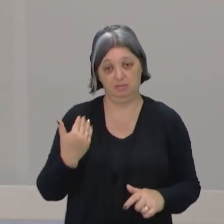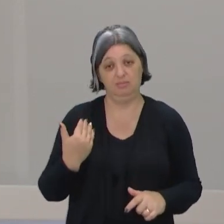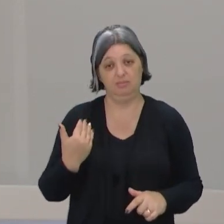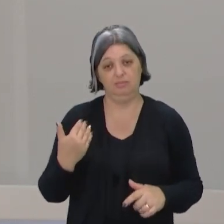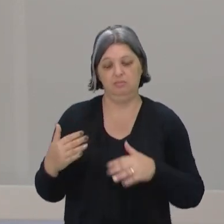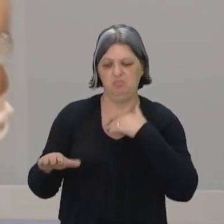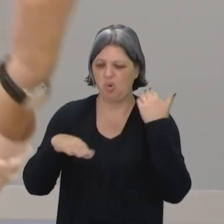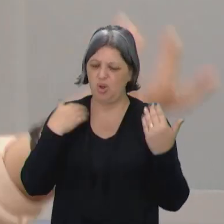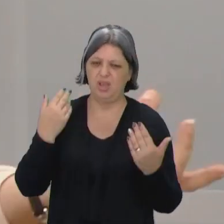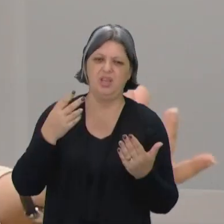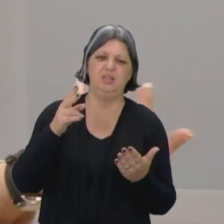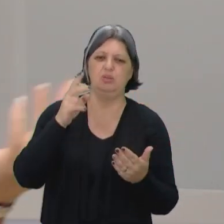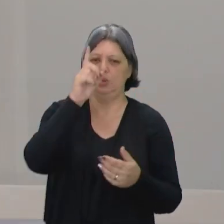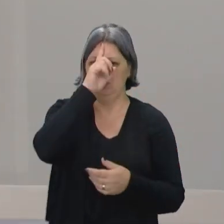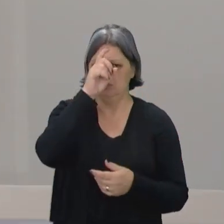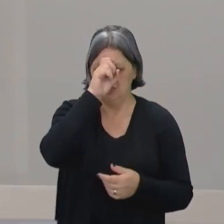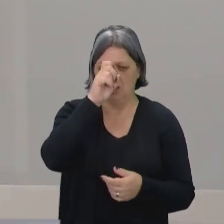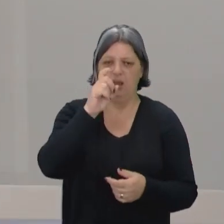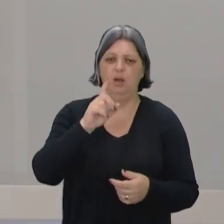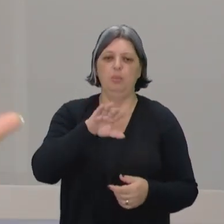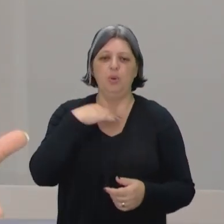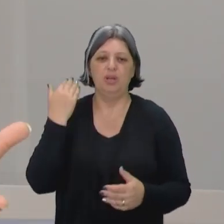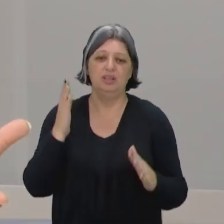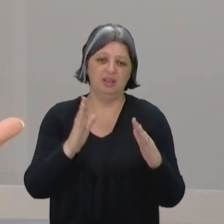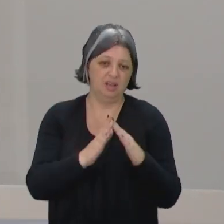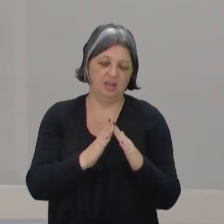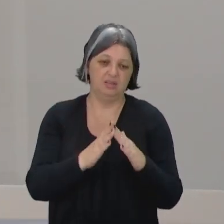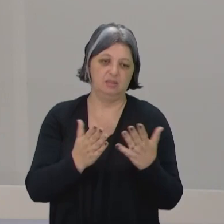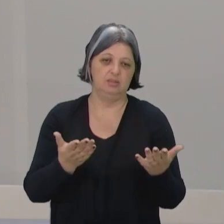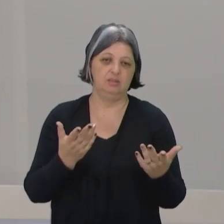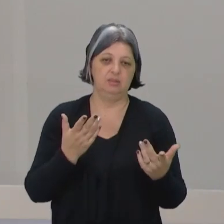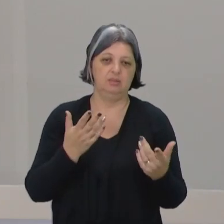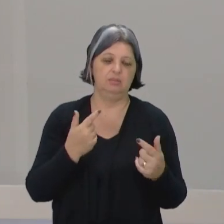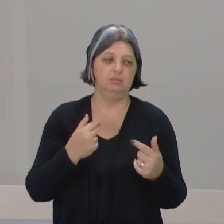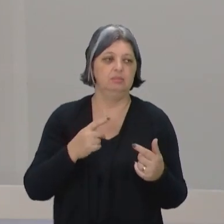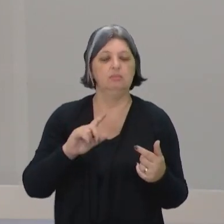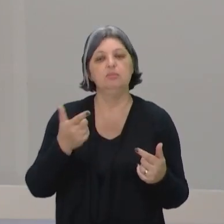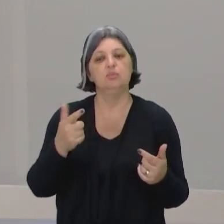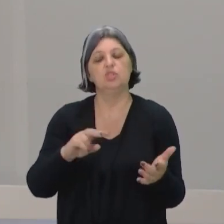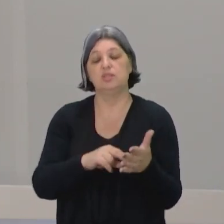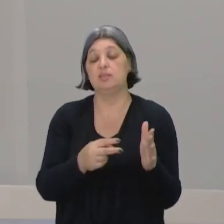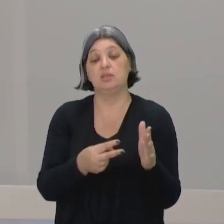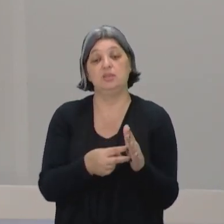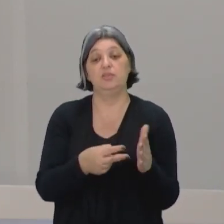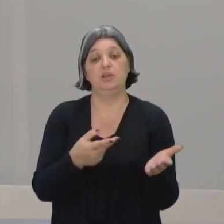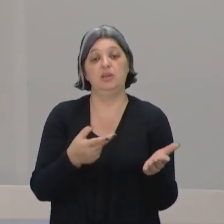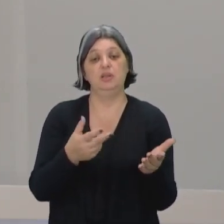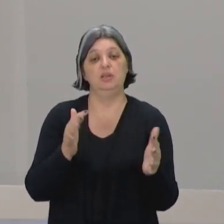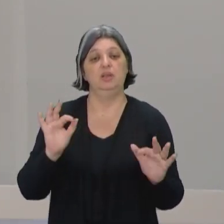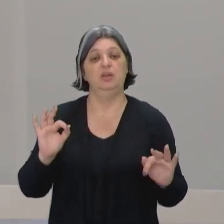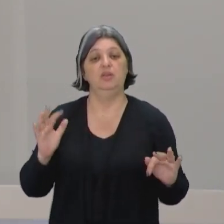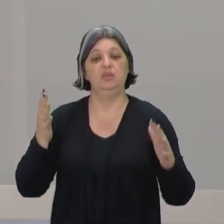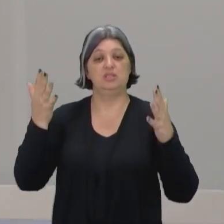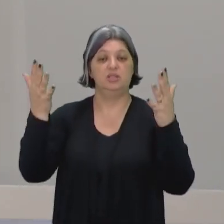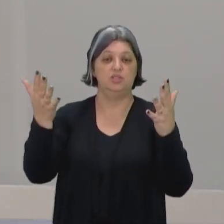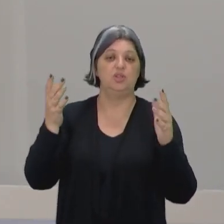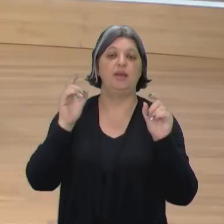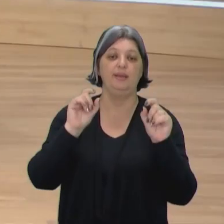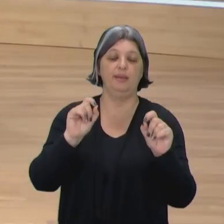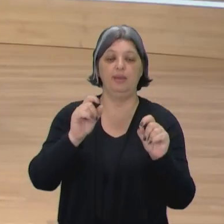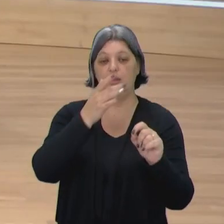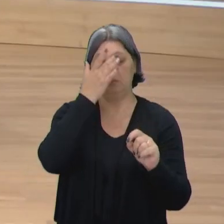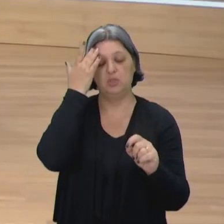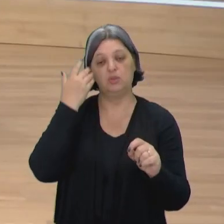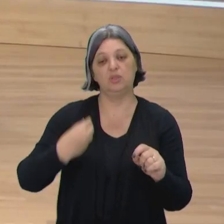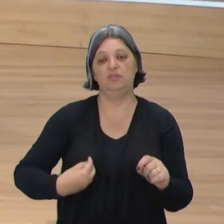morrendo no hospital, em casa. Então, realmente não fazia sentido nenhum, naquele momento, ficar falando... Festejar quem estava sobrevivendo, porque estava